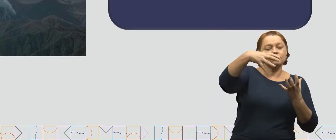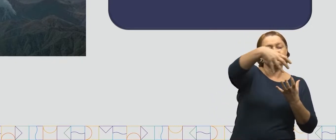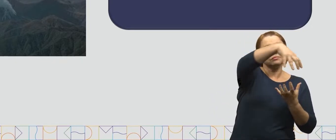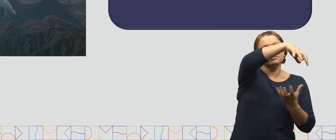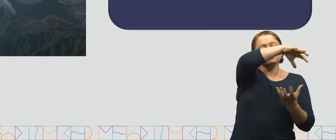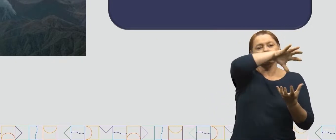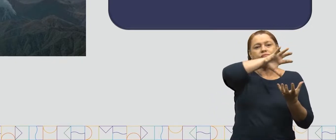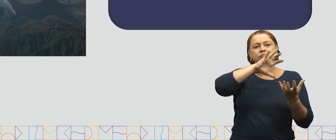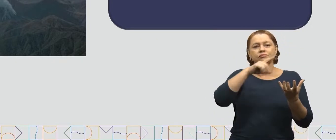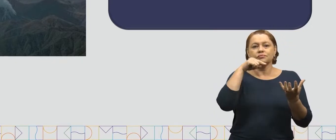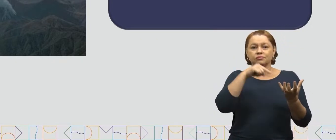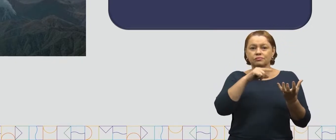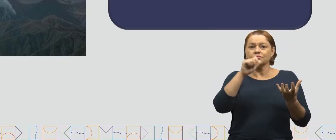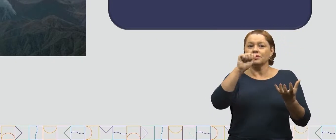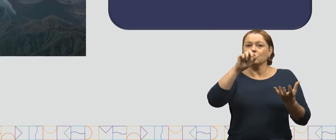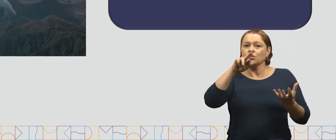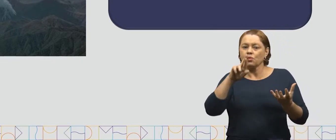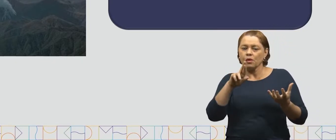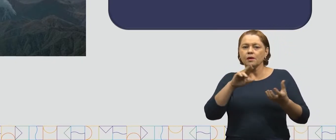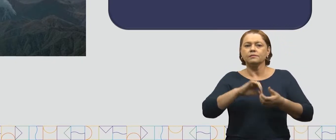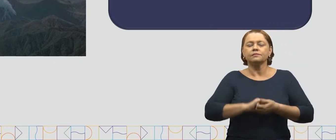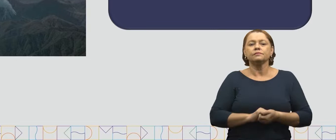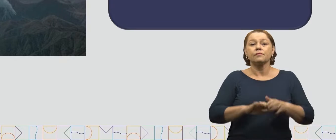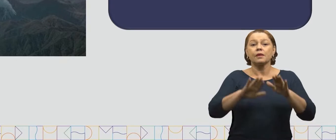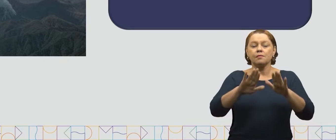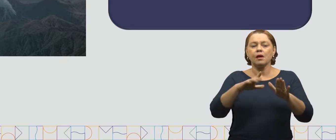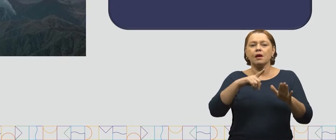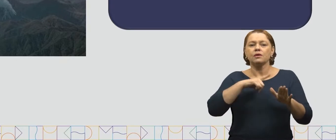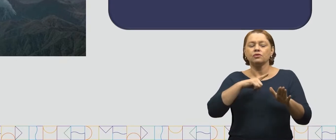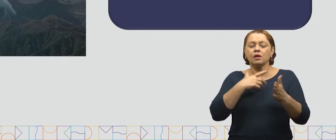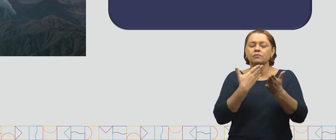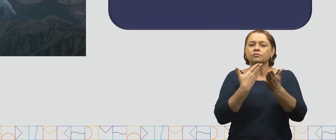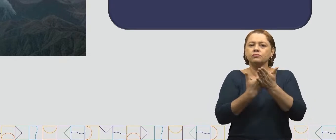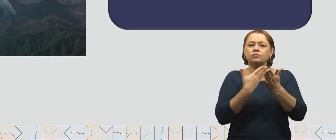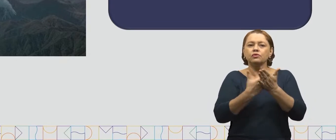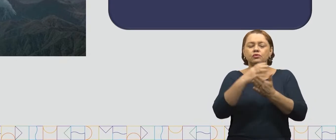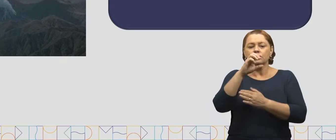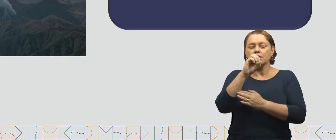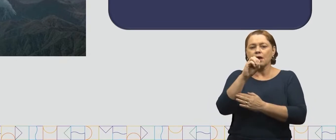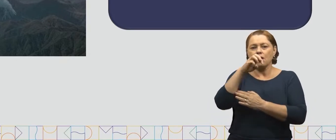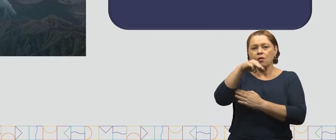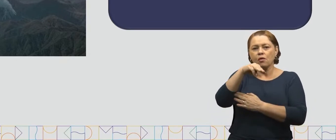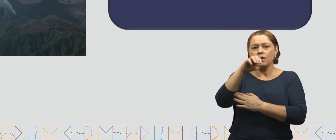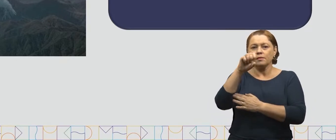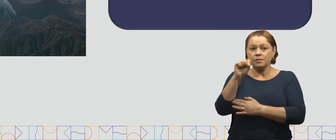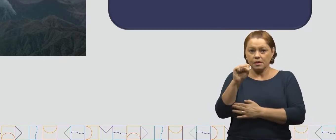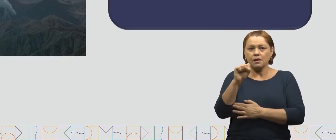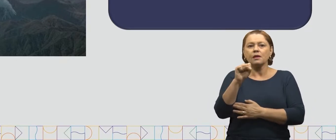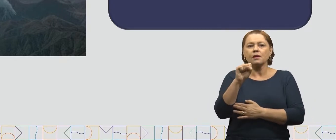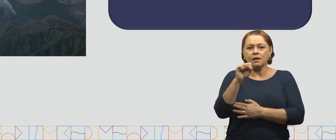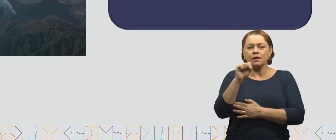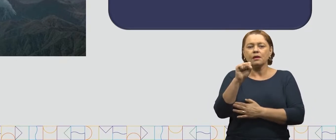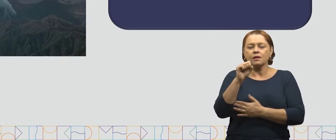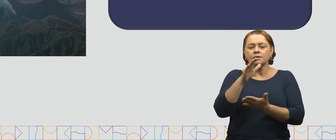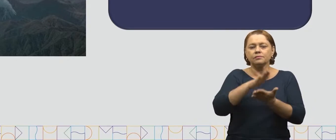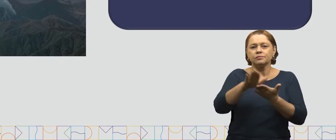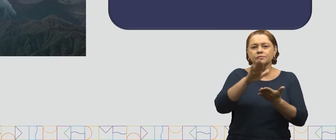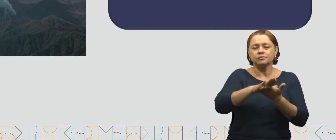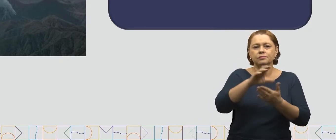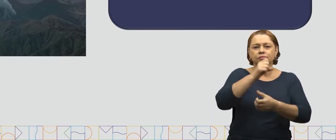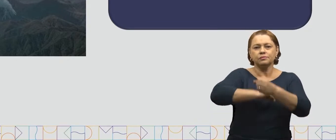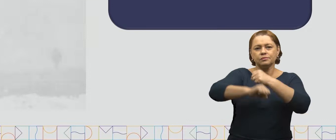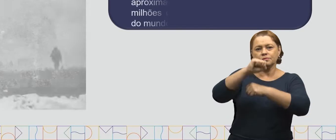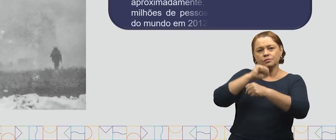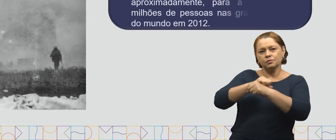atmosféricos. De acordo com um estudo da Organização Mundial da Saúde, OMS, publicado em